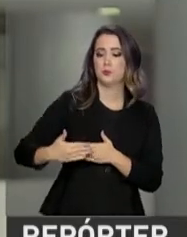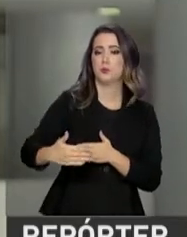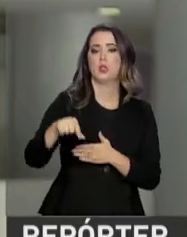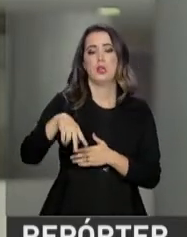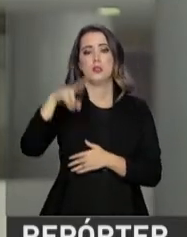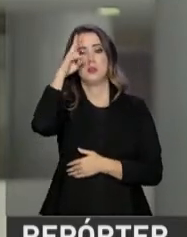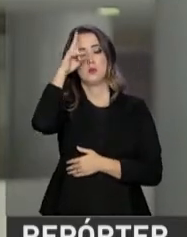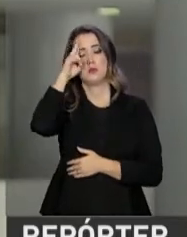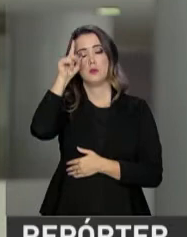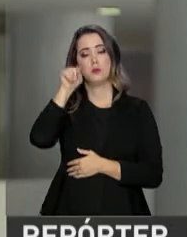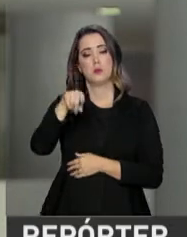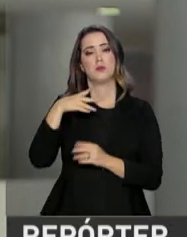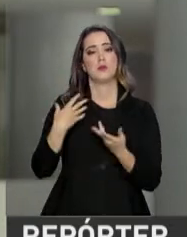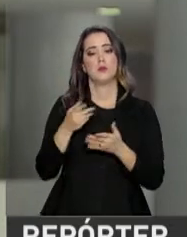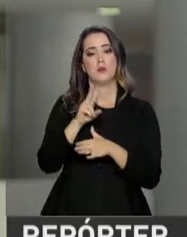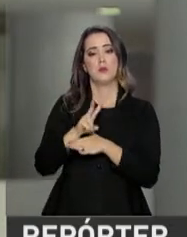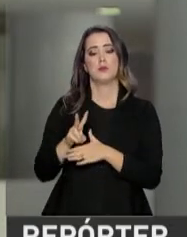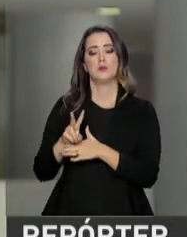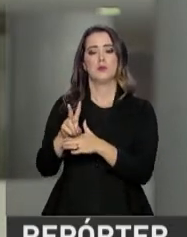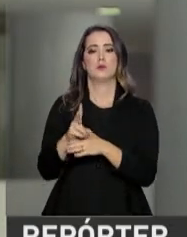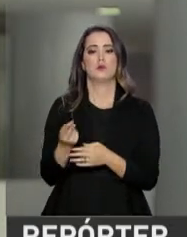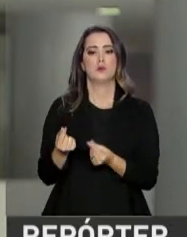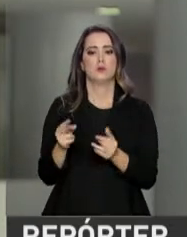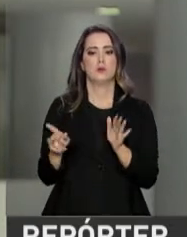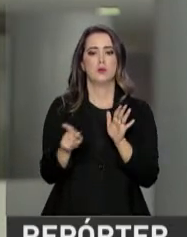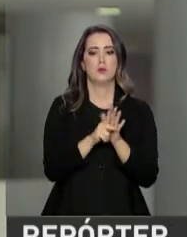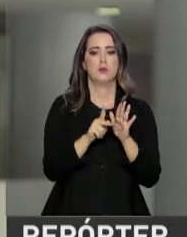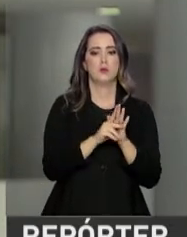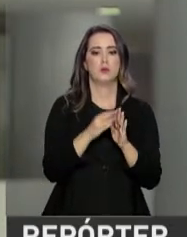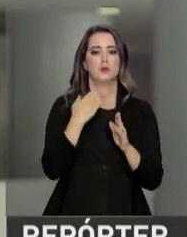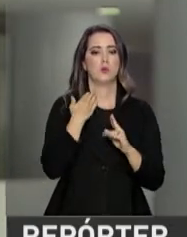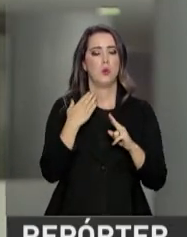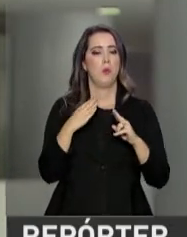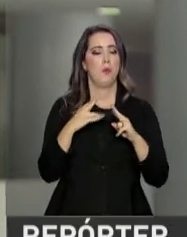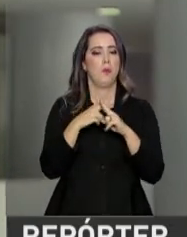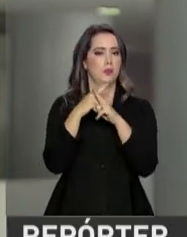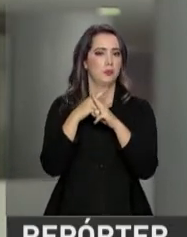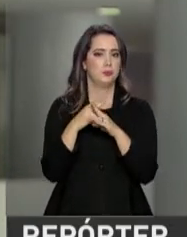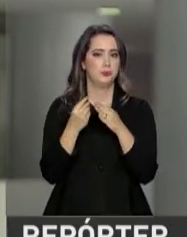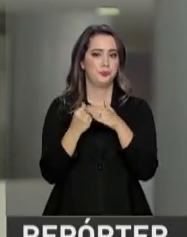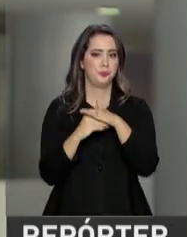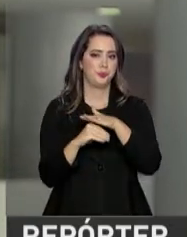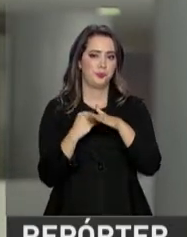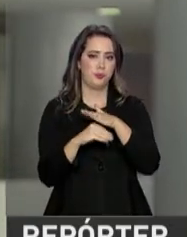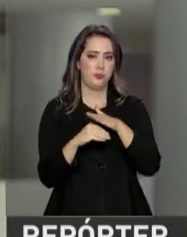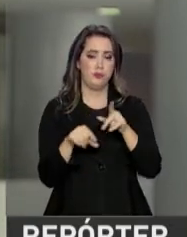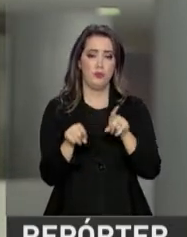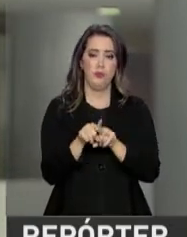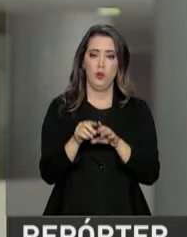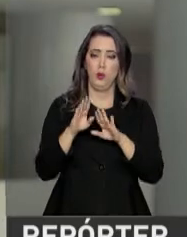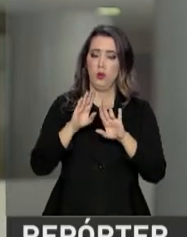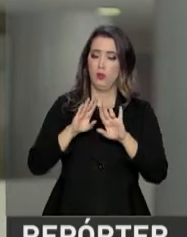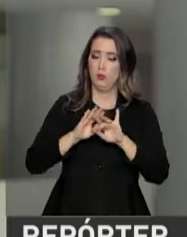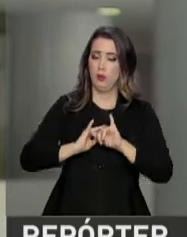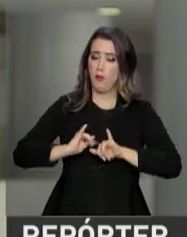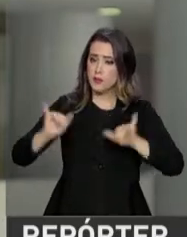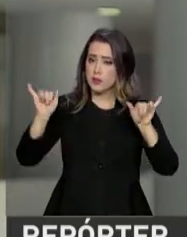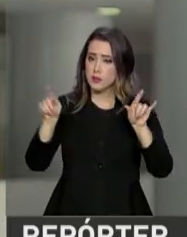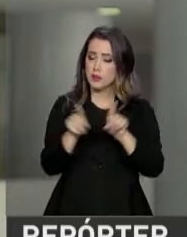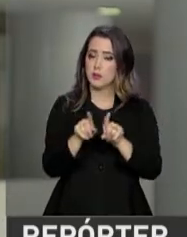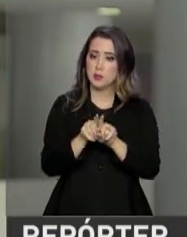segunda-feira para financiamentos com recursos da caderneta de poupança a caixa informa ainda que